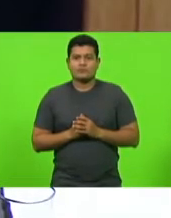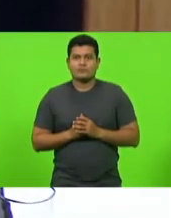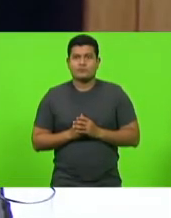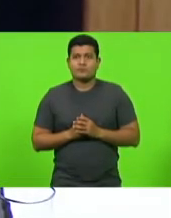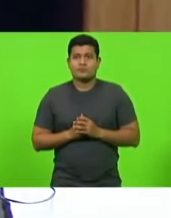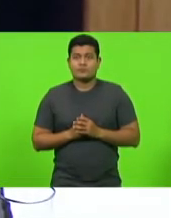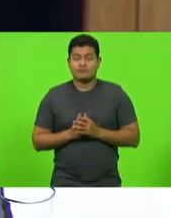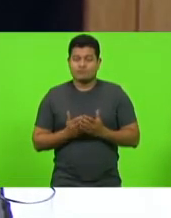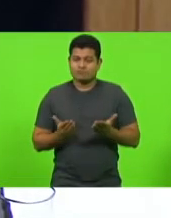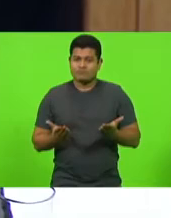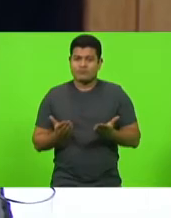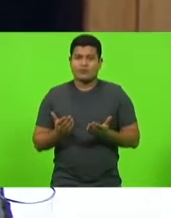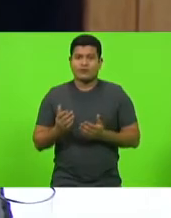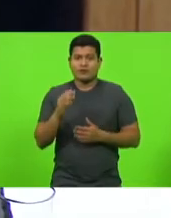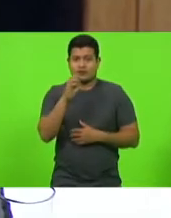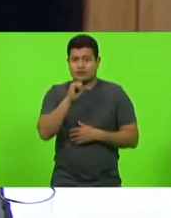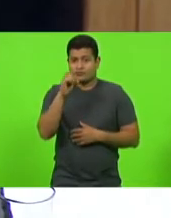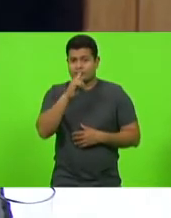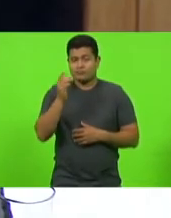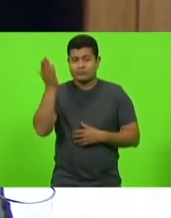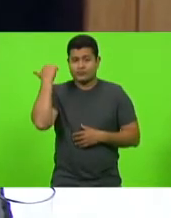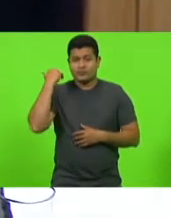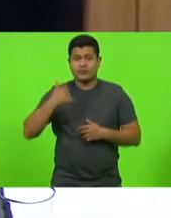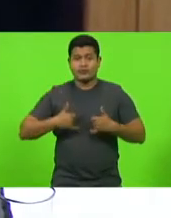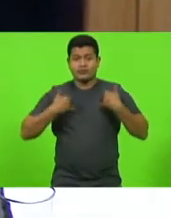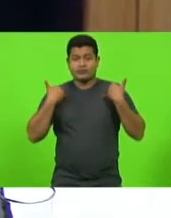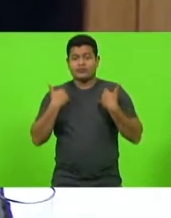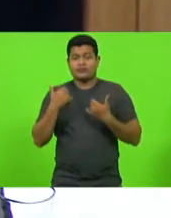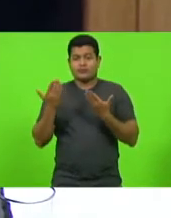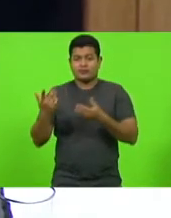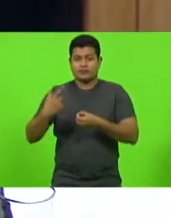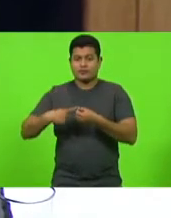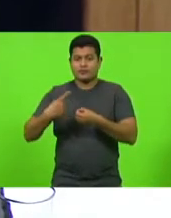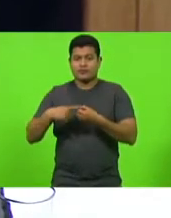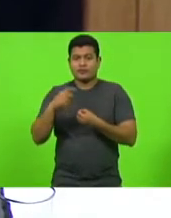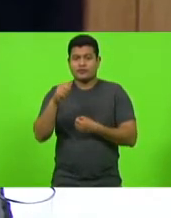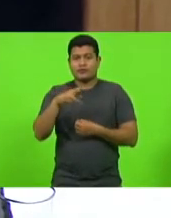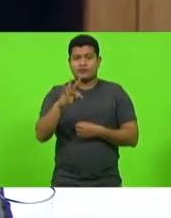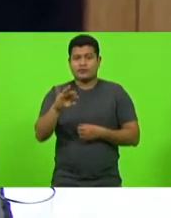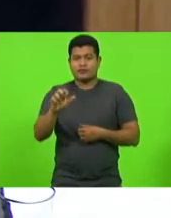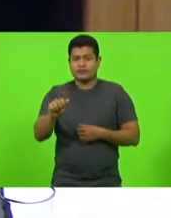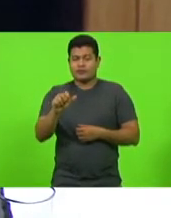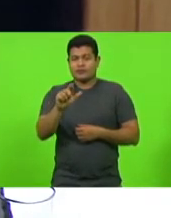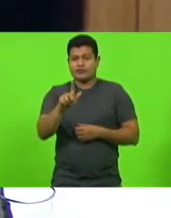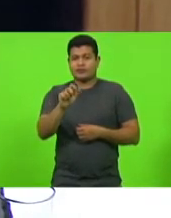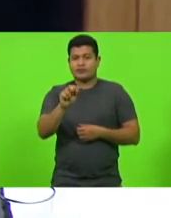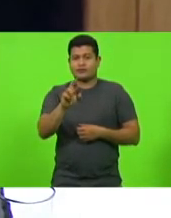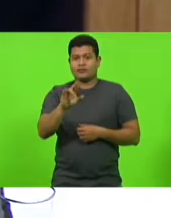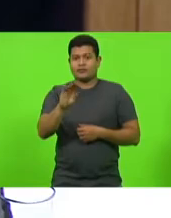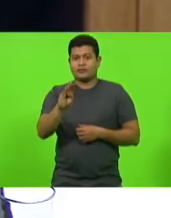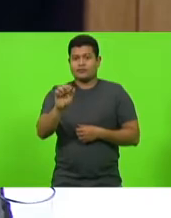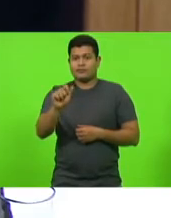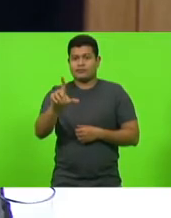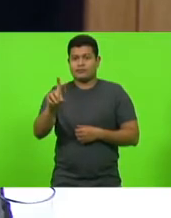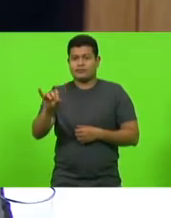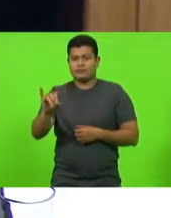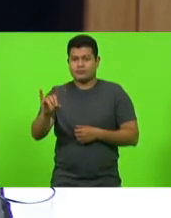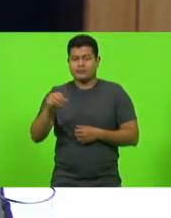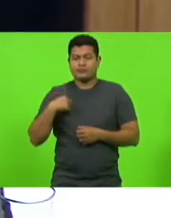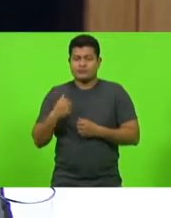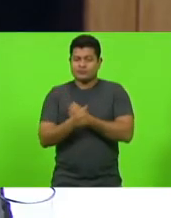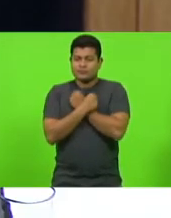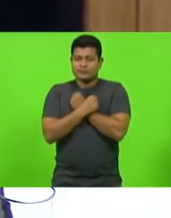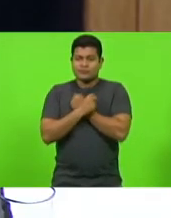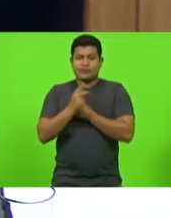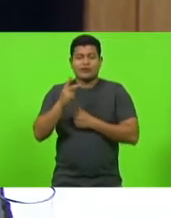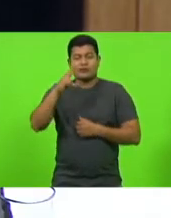Pois bem, então, nesse final de semana foi aniversário de Anitta Garibaldi. Um abraço ao prefeito João Sidney, ao vice-prefeito, aos vereadores do Partido